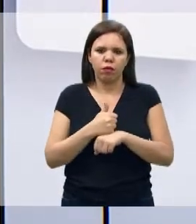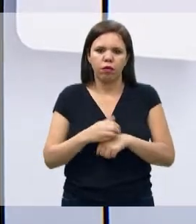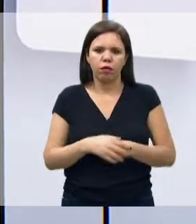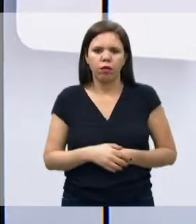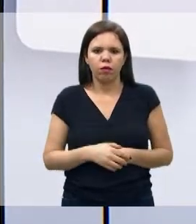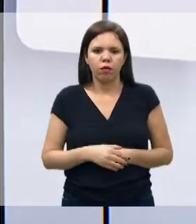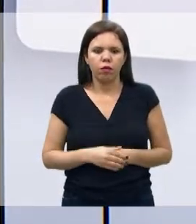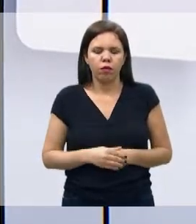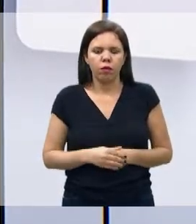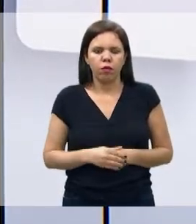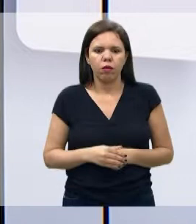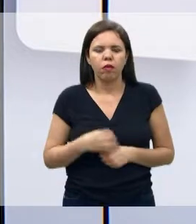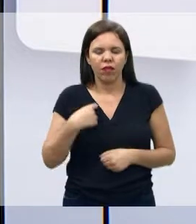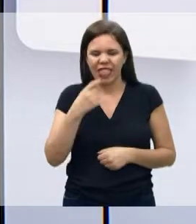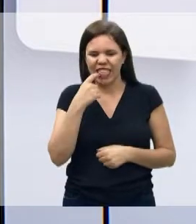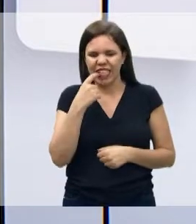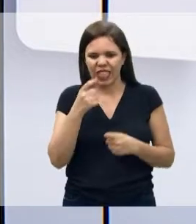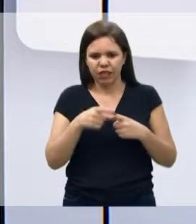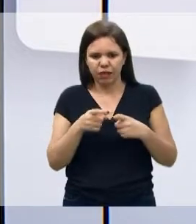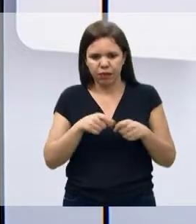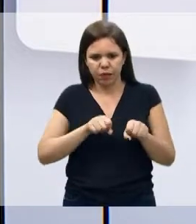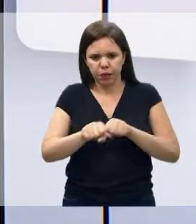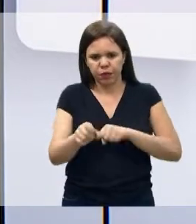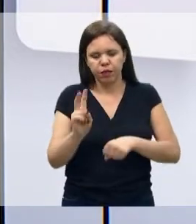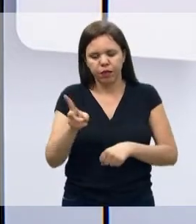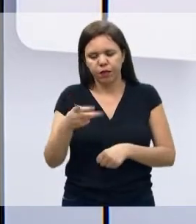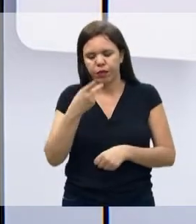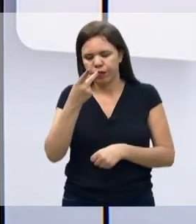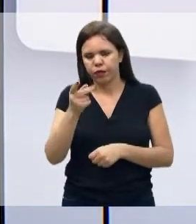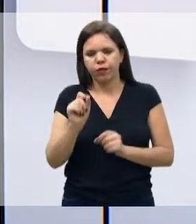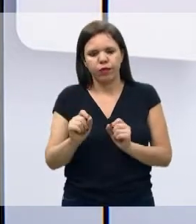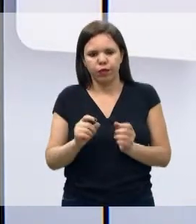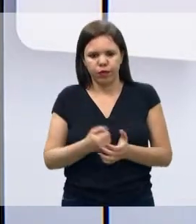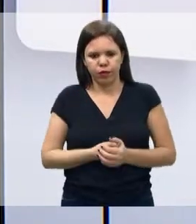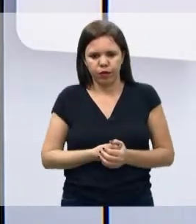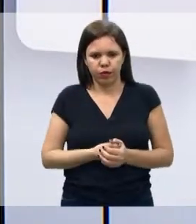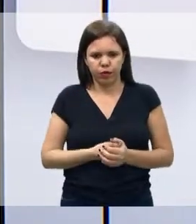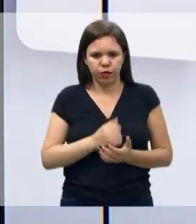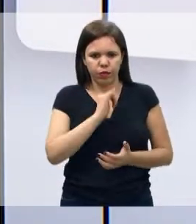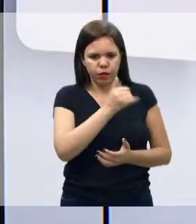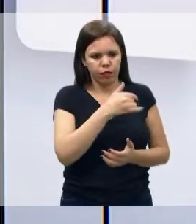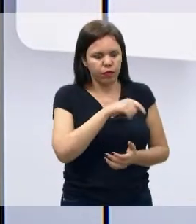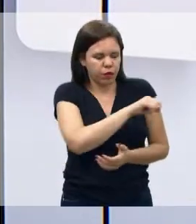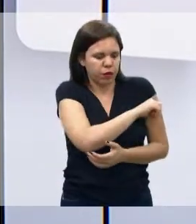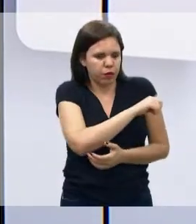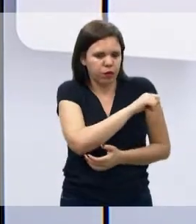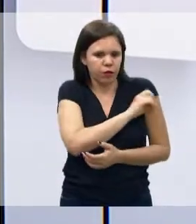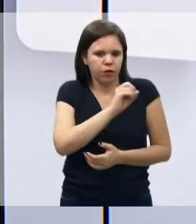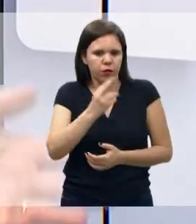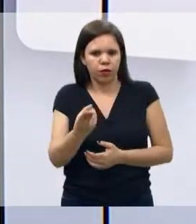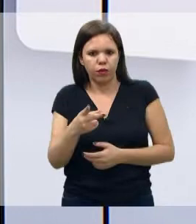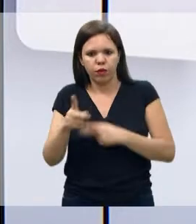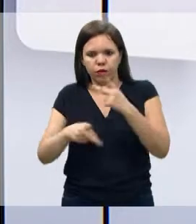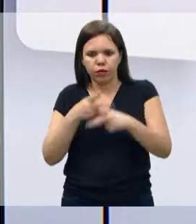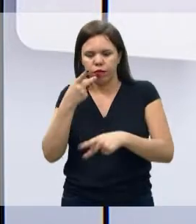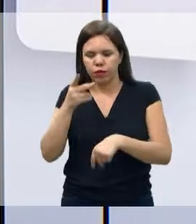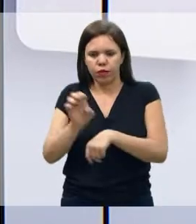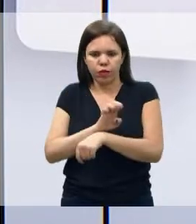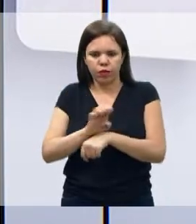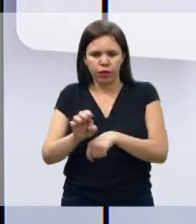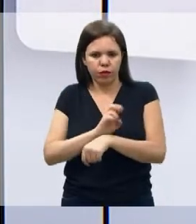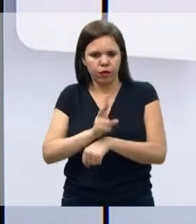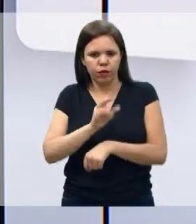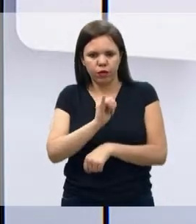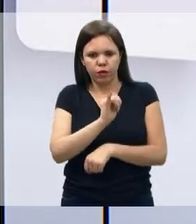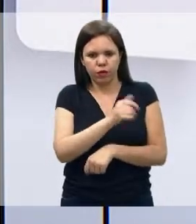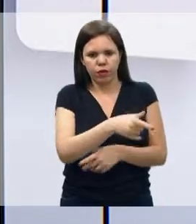né, sou dentista e médico por formação, eu sempre digo para os meus alunos ou para os estagiários,